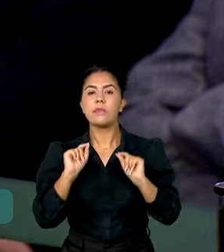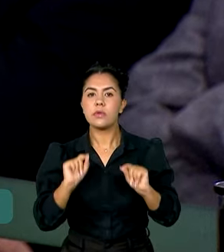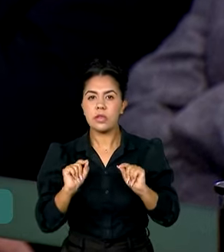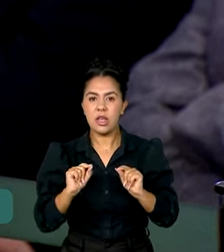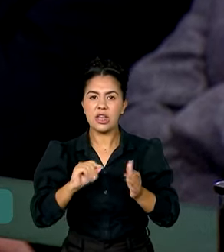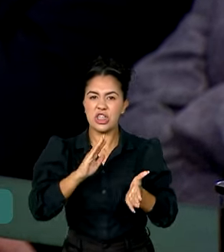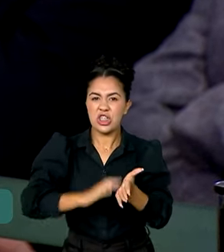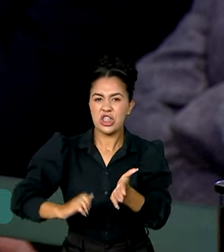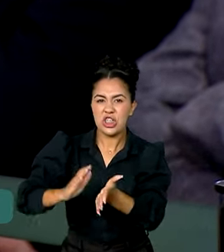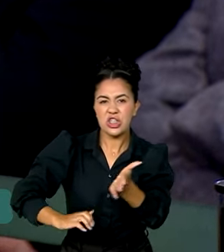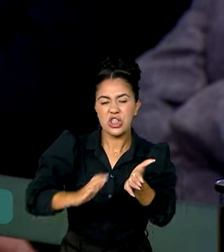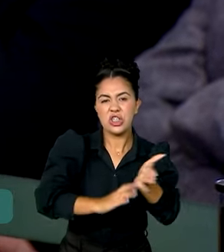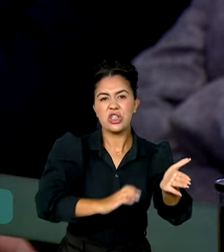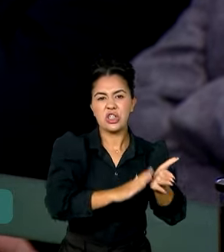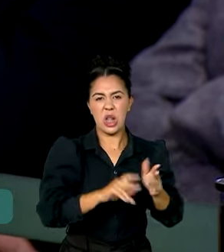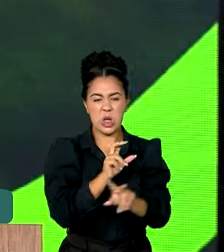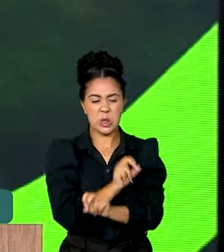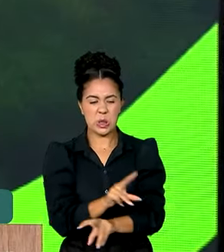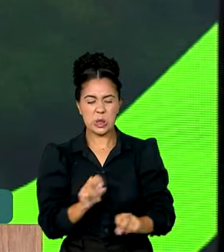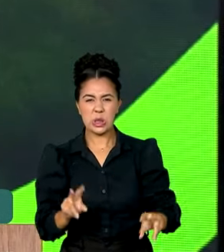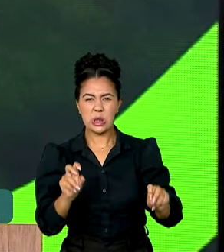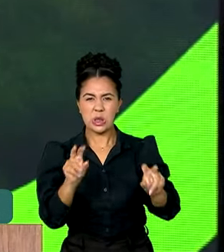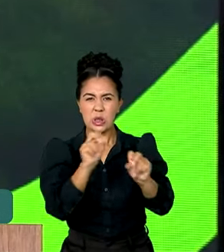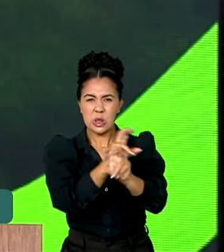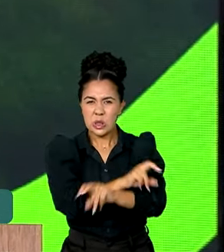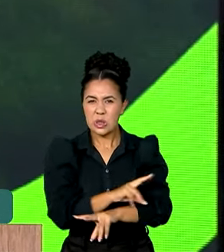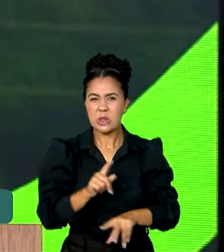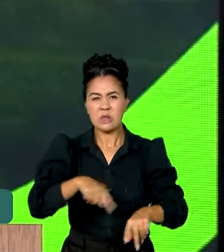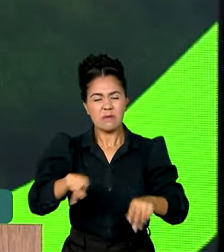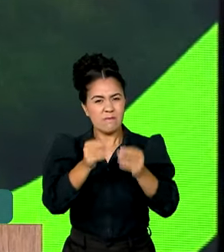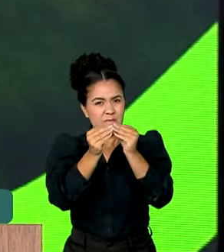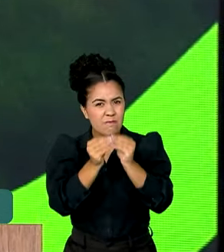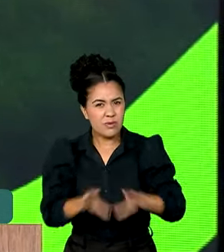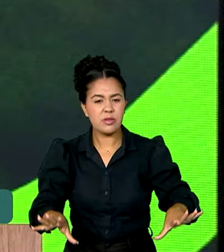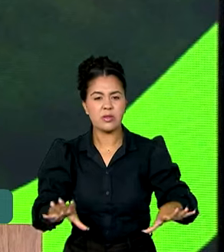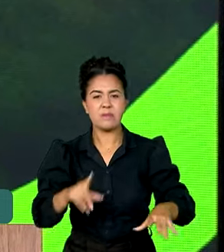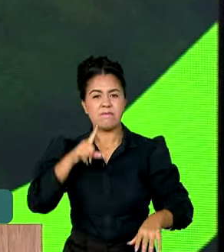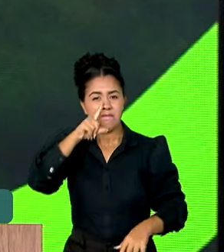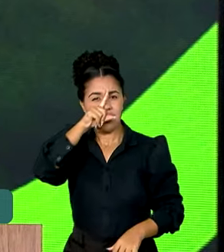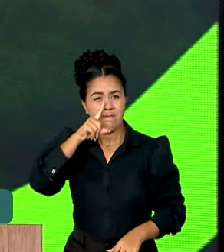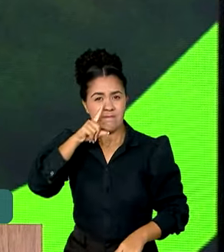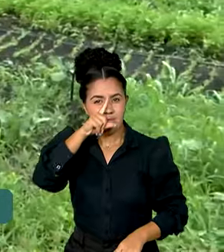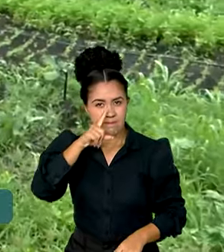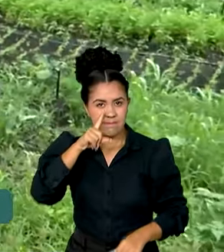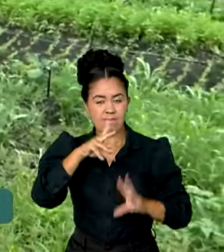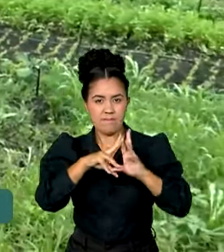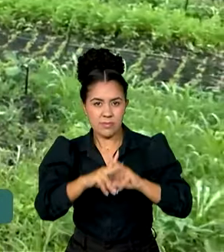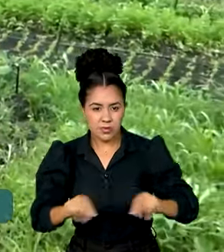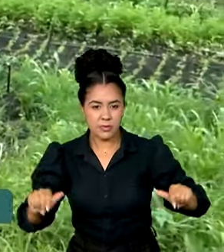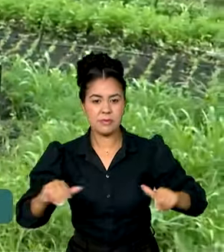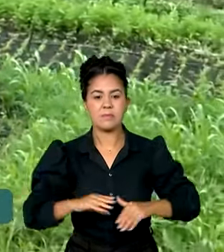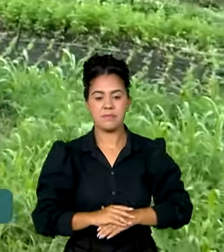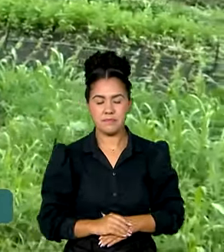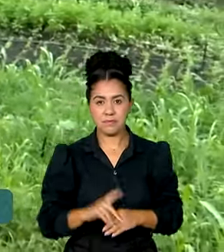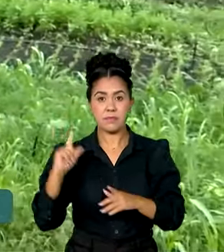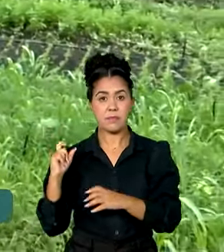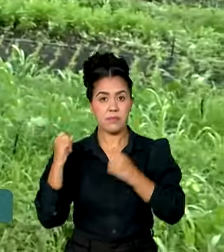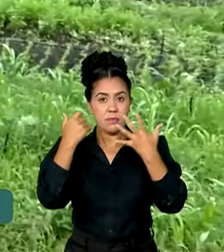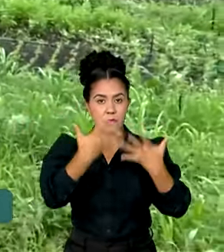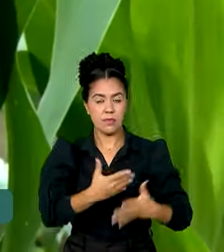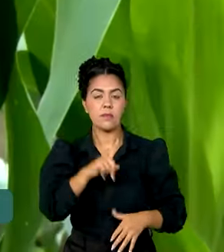de agrotóxicos altamente tóxicos e de alta periculosidade com o envolvimento de